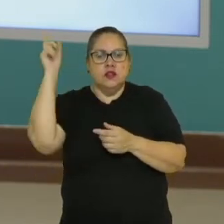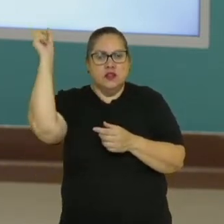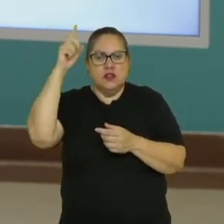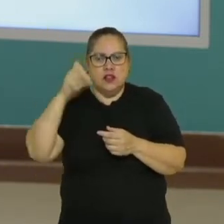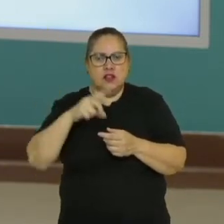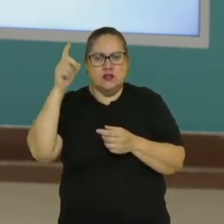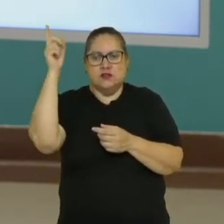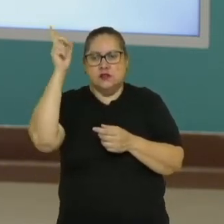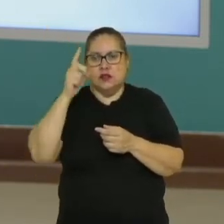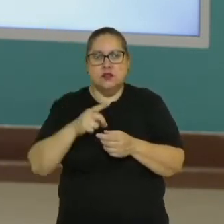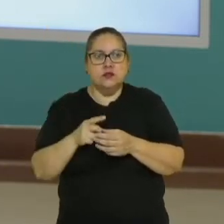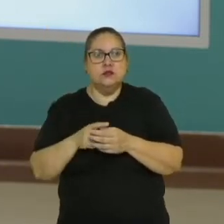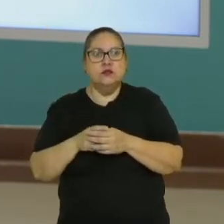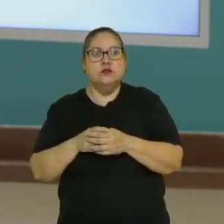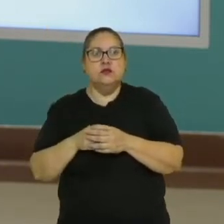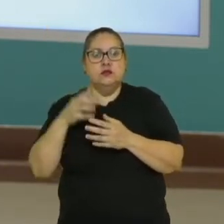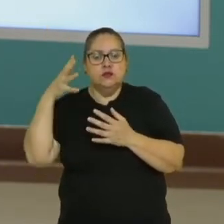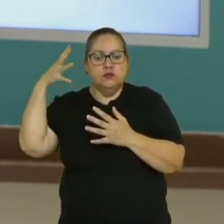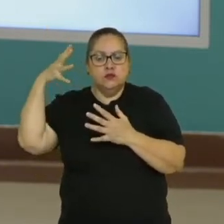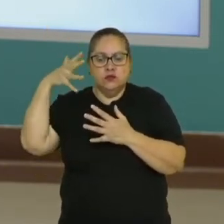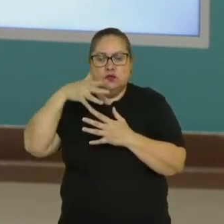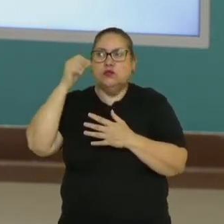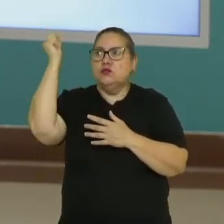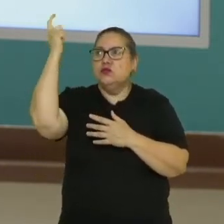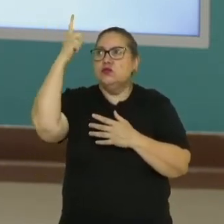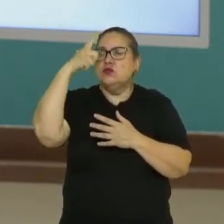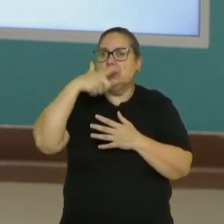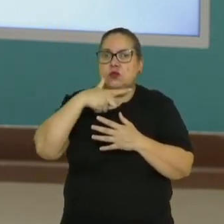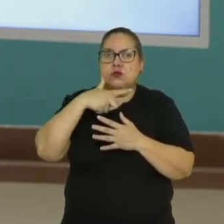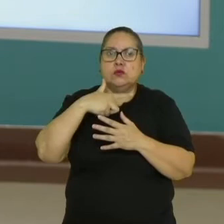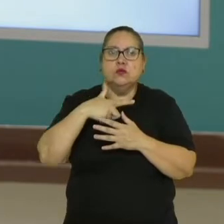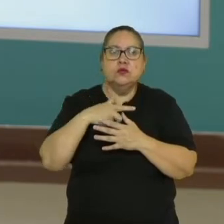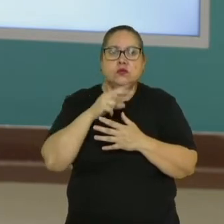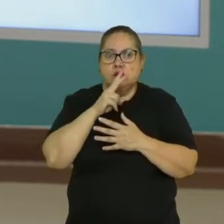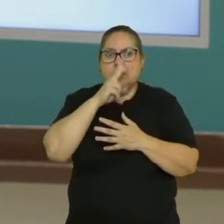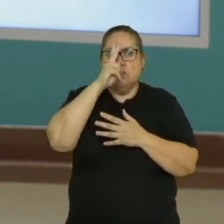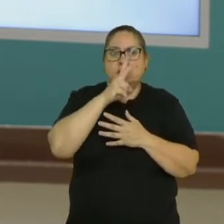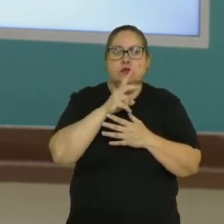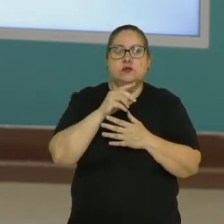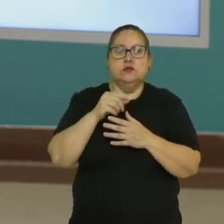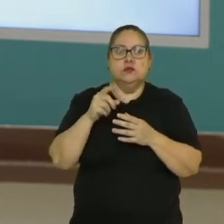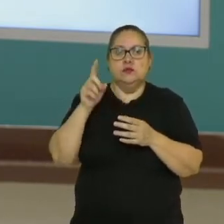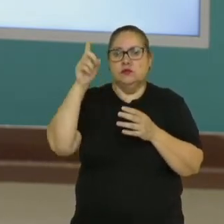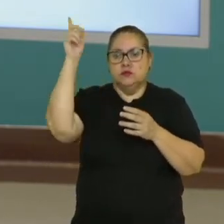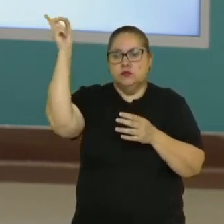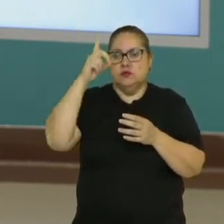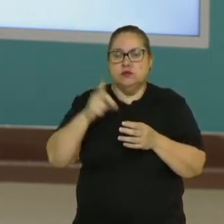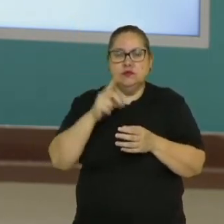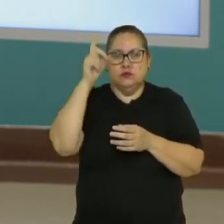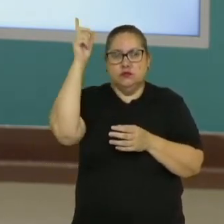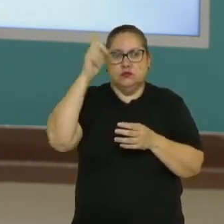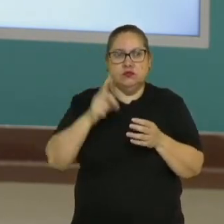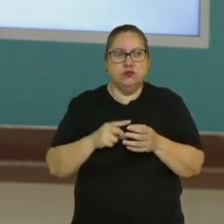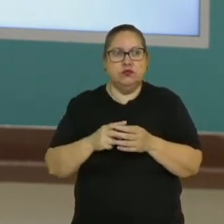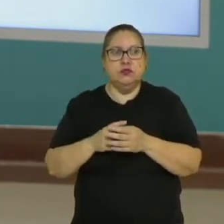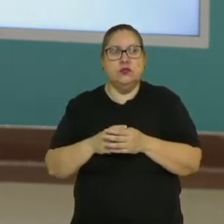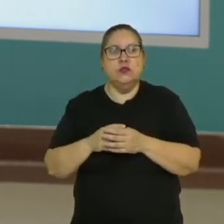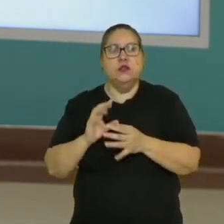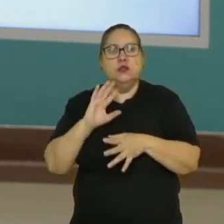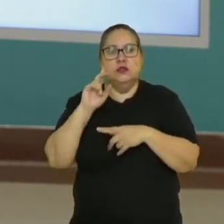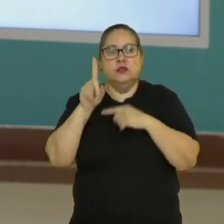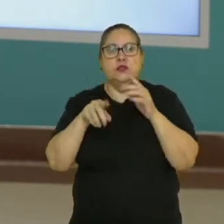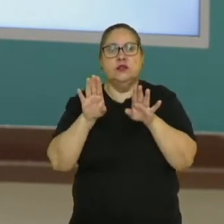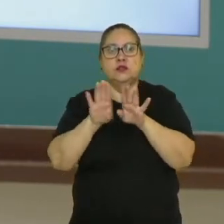raios ultravioleta que vêm do Sol. Também grandes descargas elétricas, além